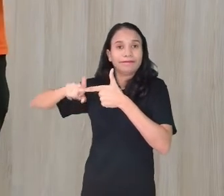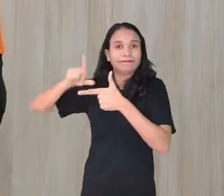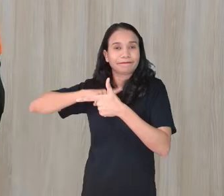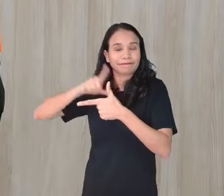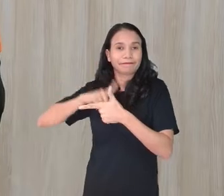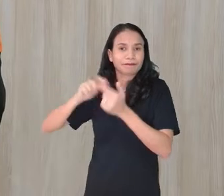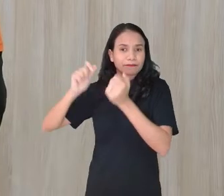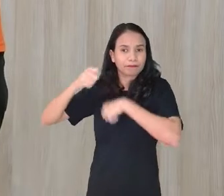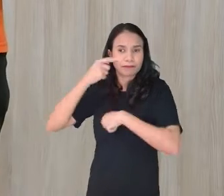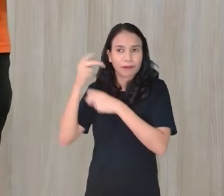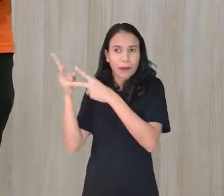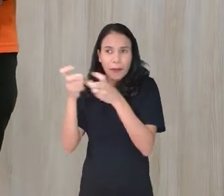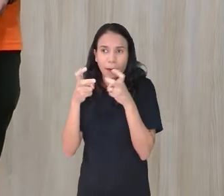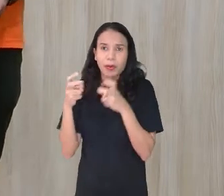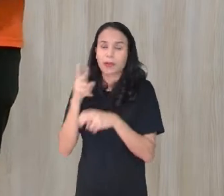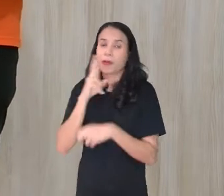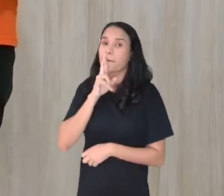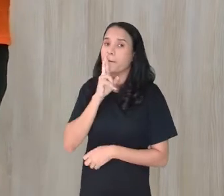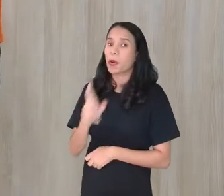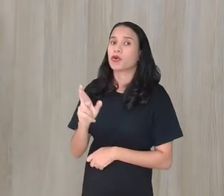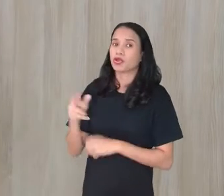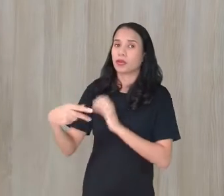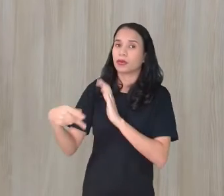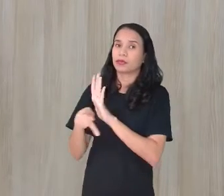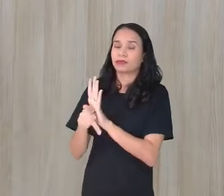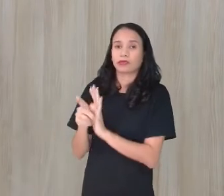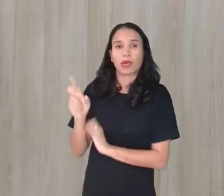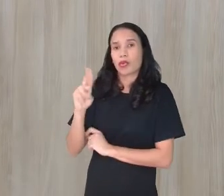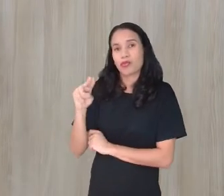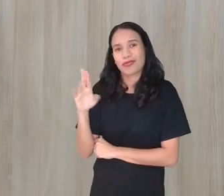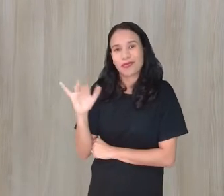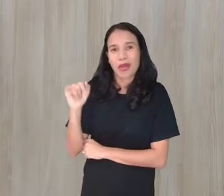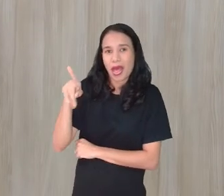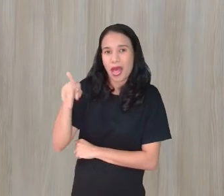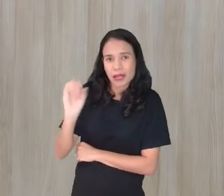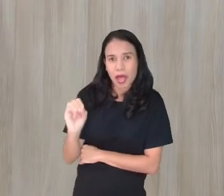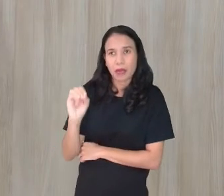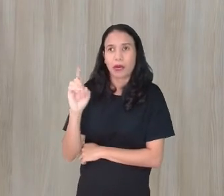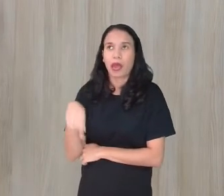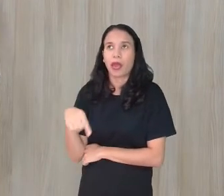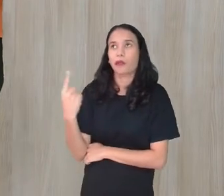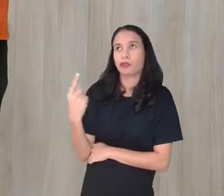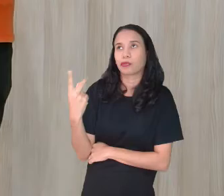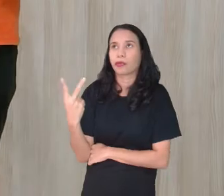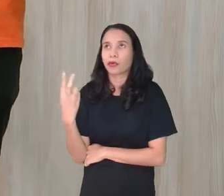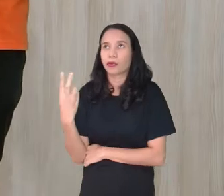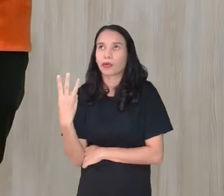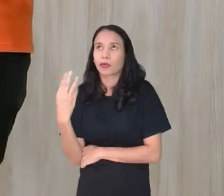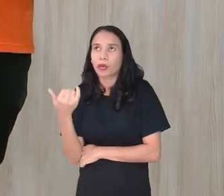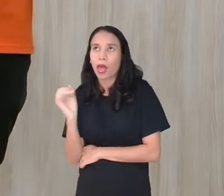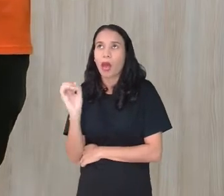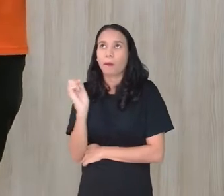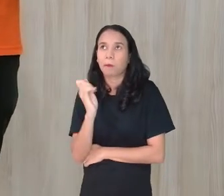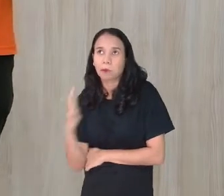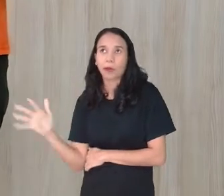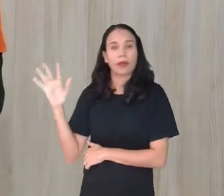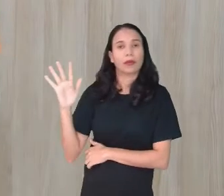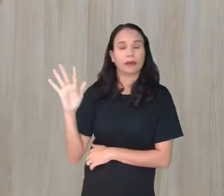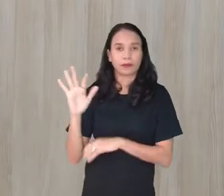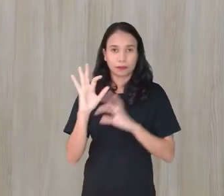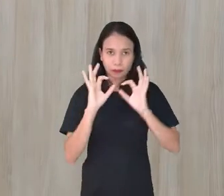impróprias, pode notar que o resultado aí, a parte inteira não vai ser 0. Ela pode ser 1, 2, 3, 10 e assim por